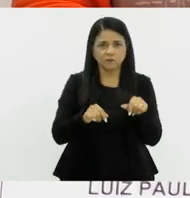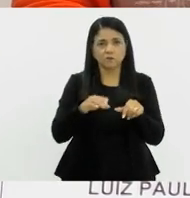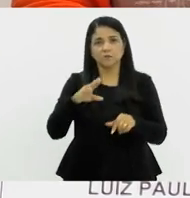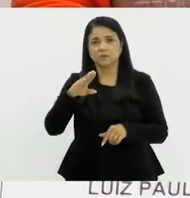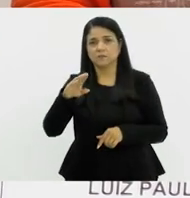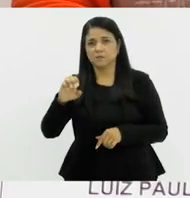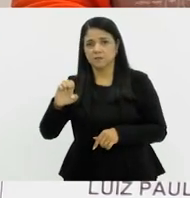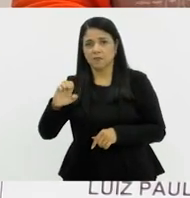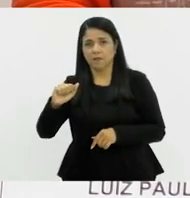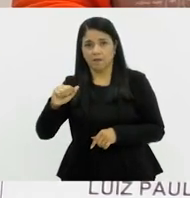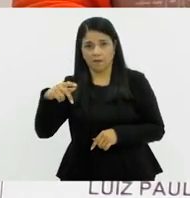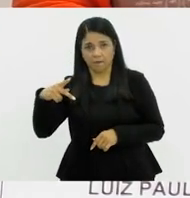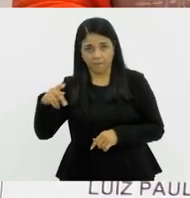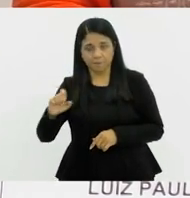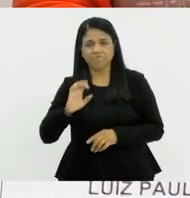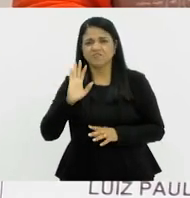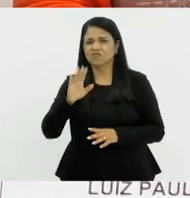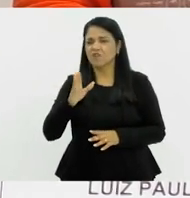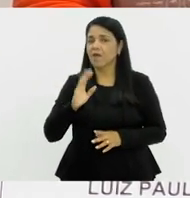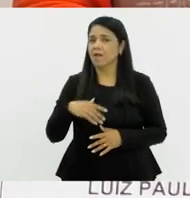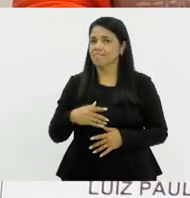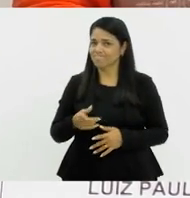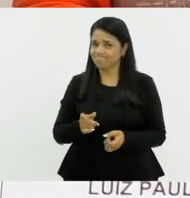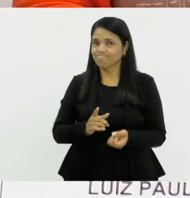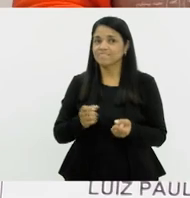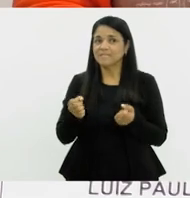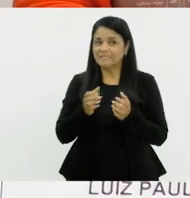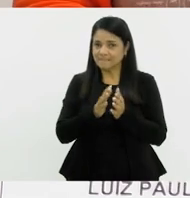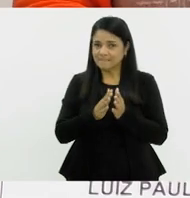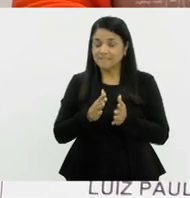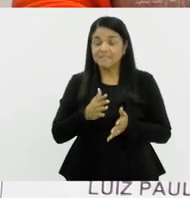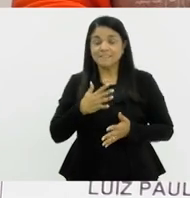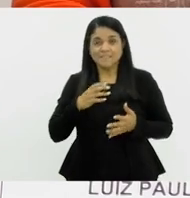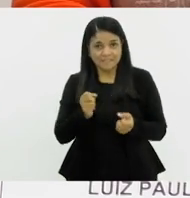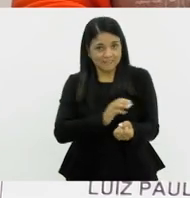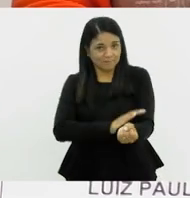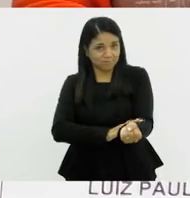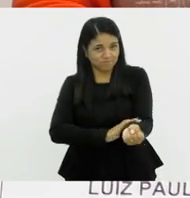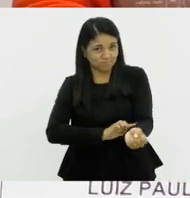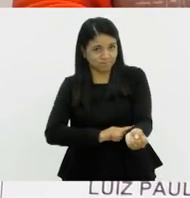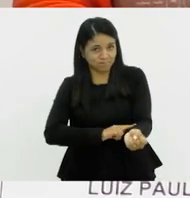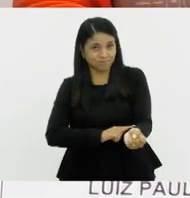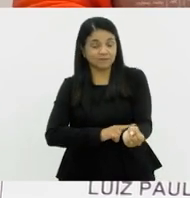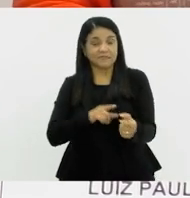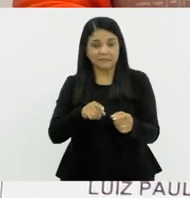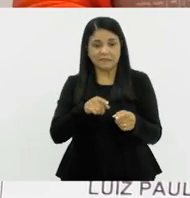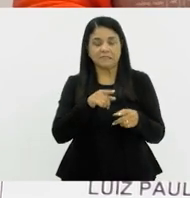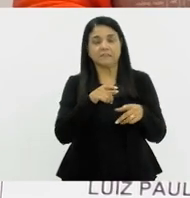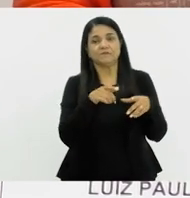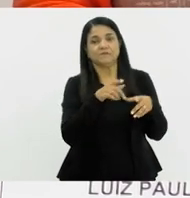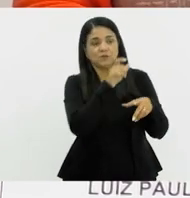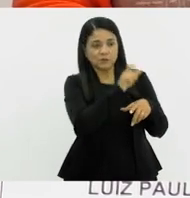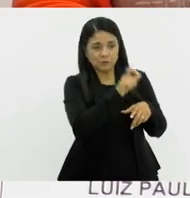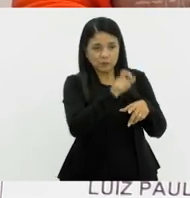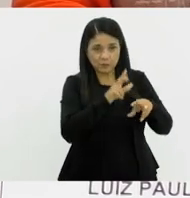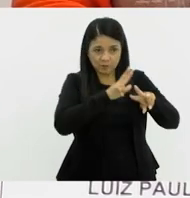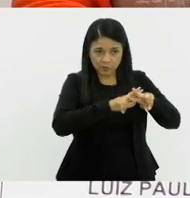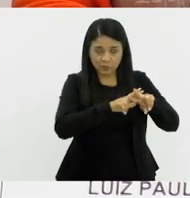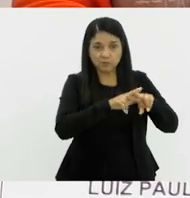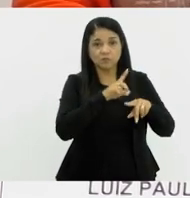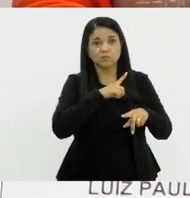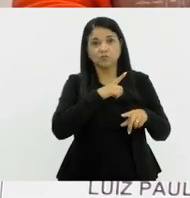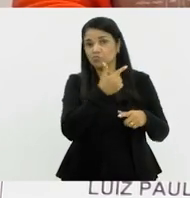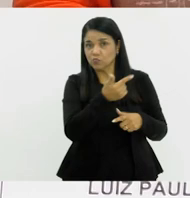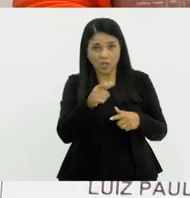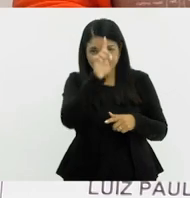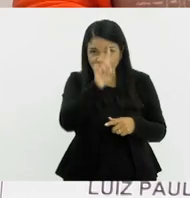SEAP naquele ambiente já é tenso. E se aquela população não tiver os seus direitos, fica mais tenso ainda. Tá? Agradeço a